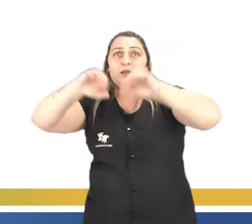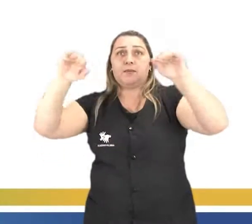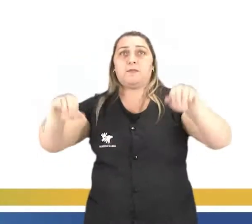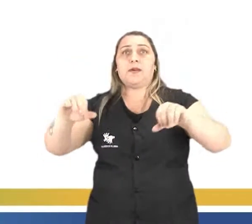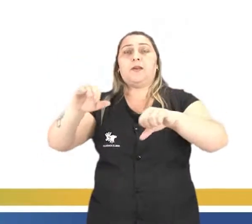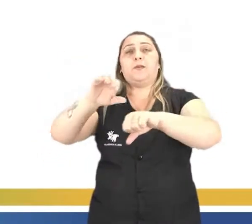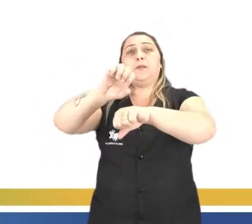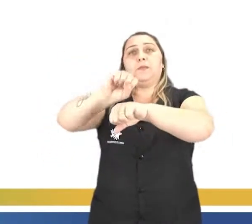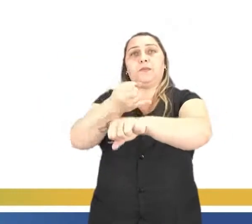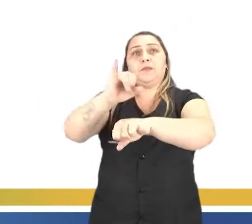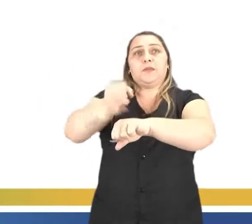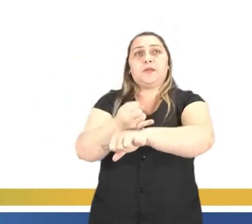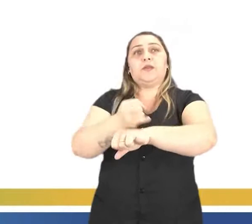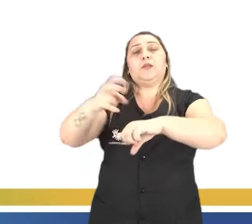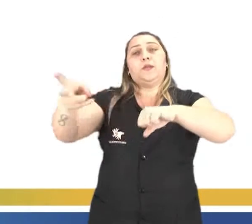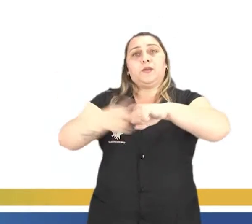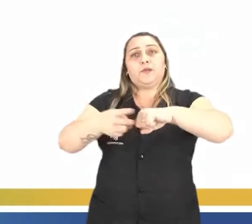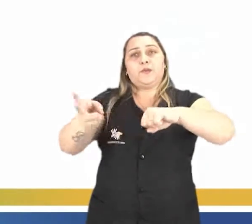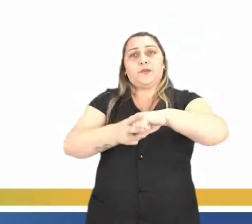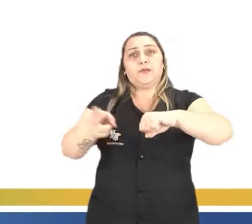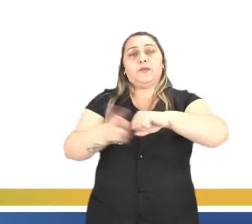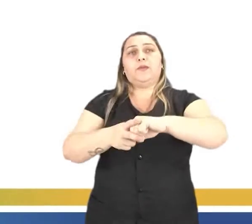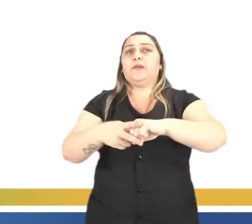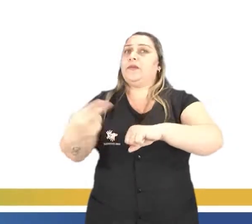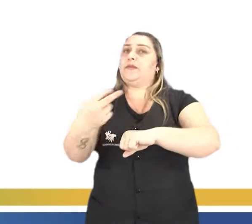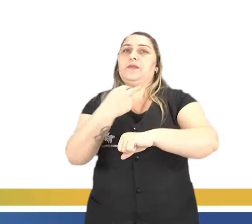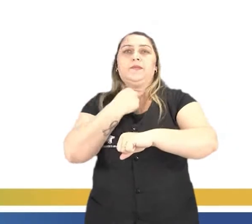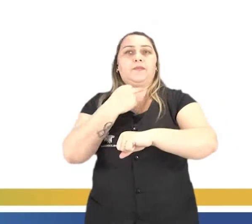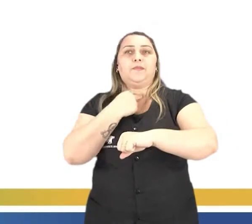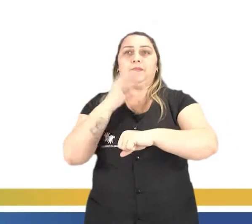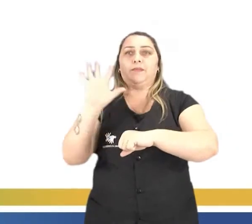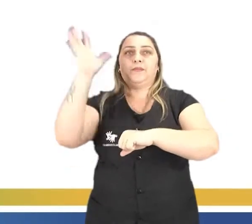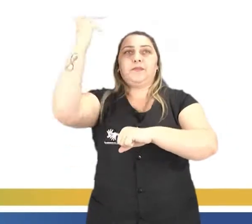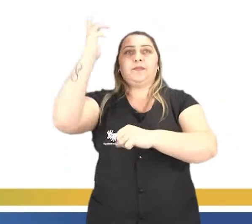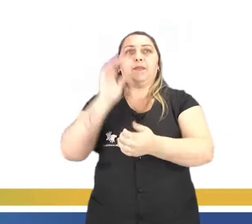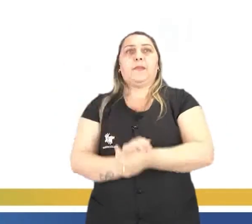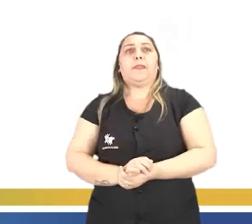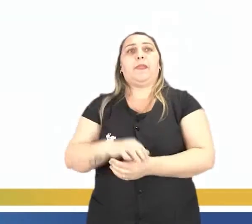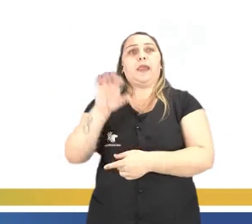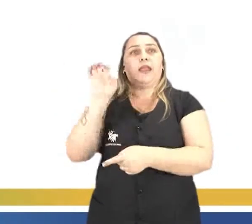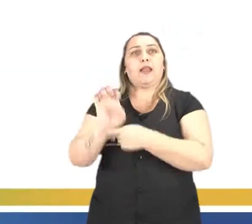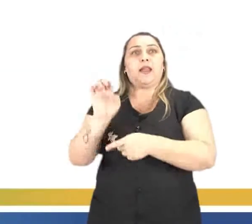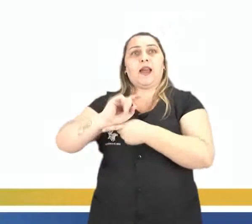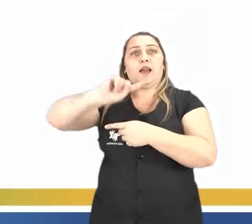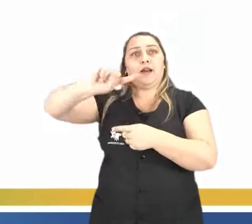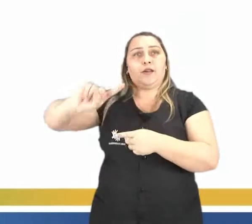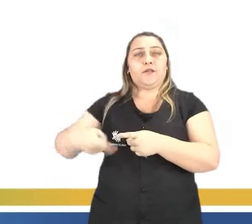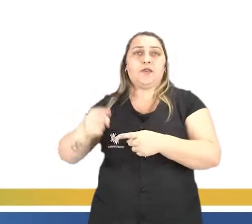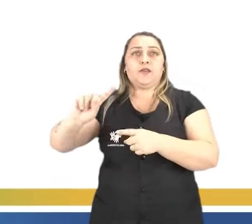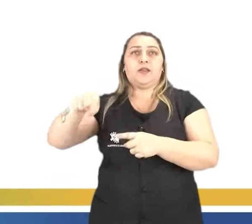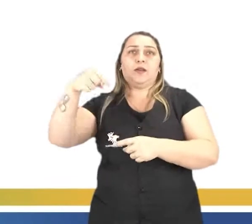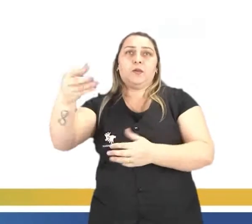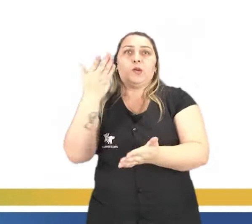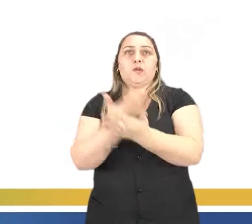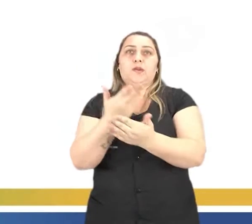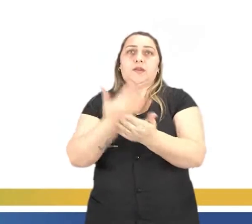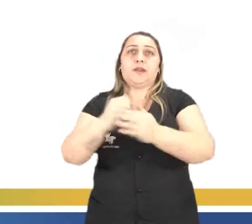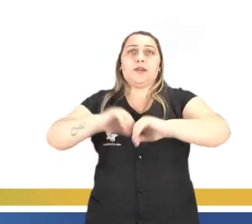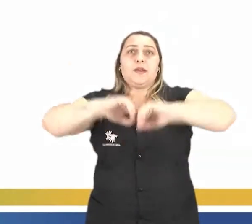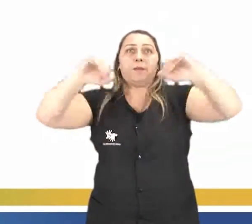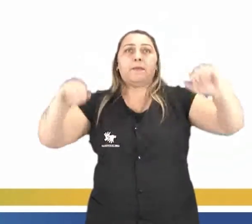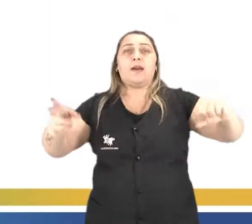separando o sujeito do verbo, e nós sabemos que não pode acontecer isso. E a letra E, a vírgula